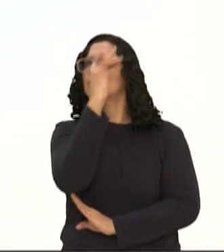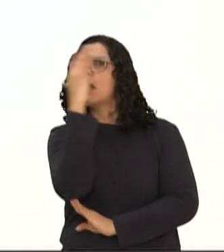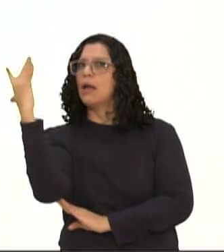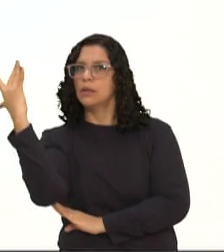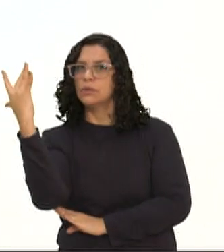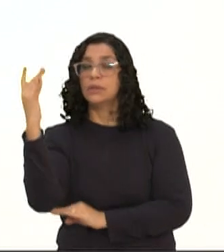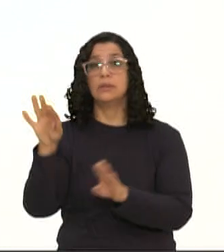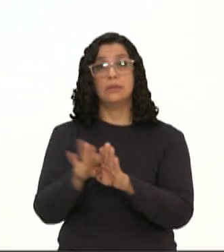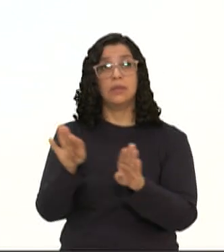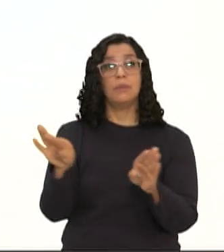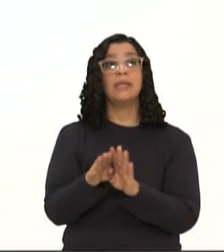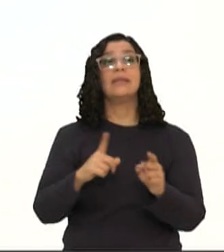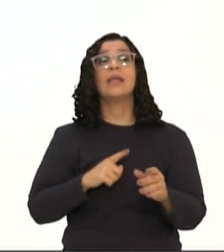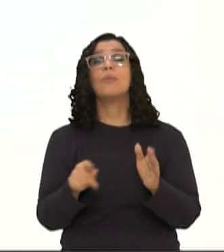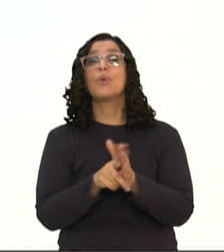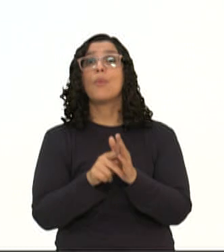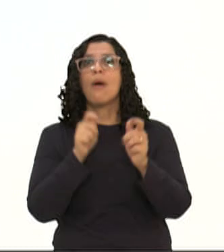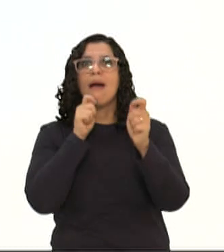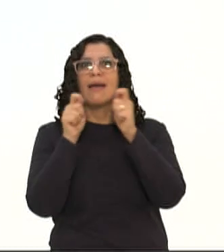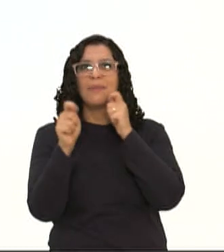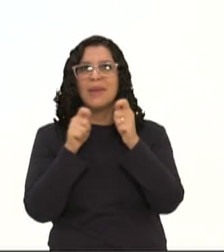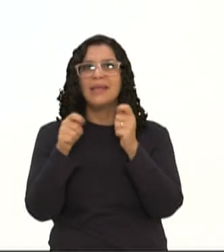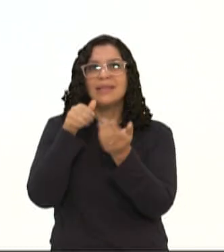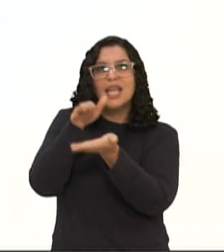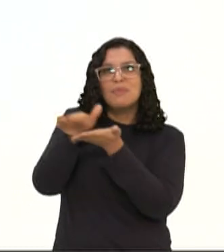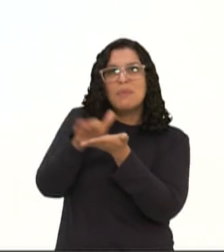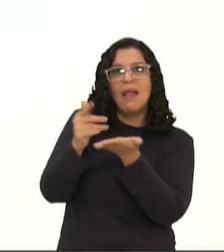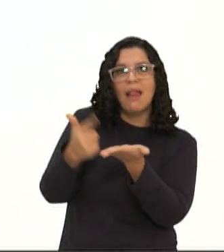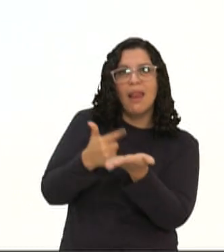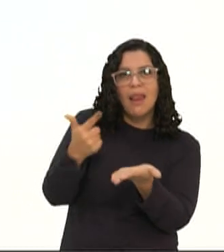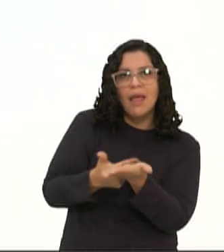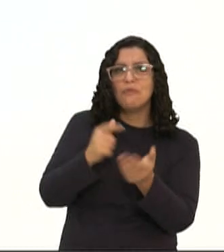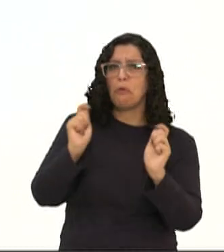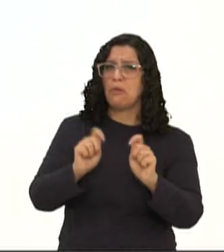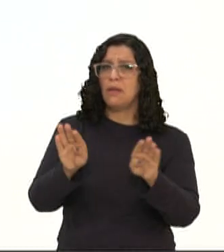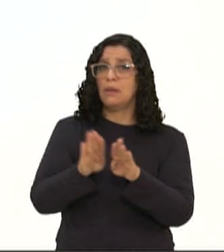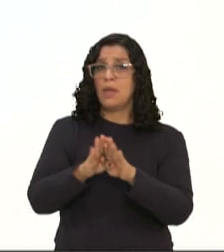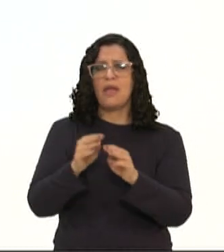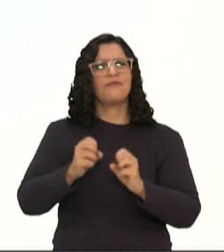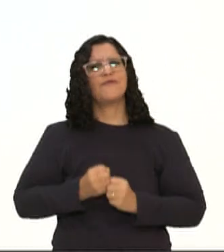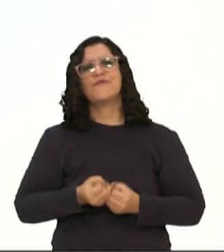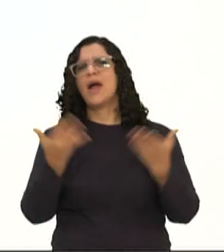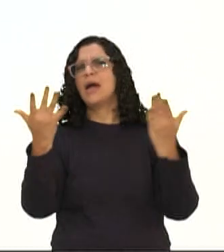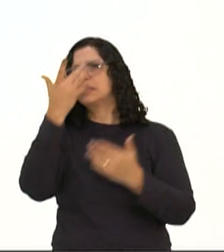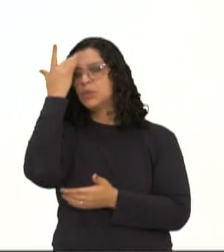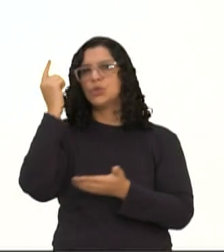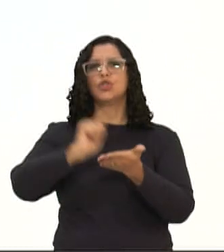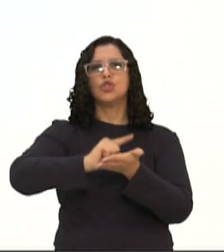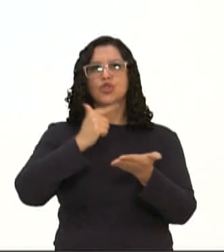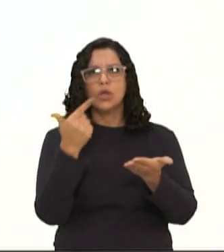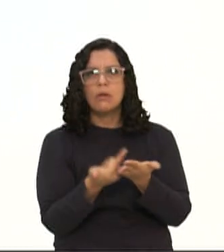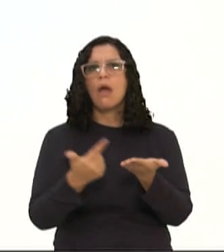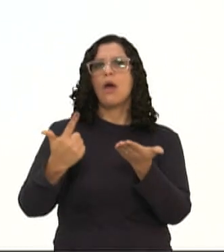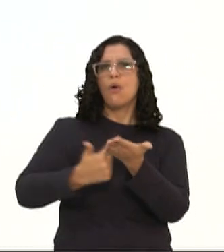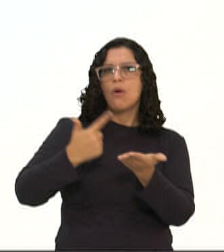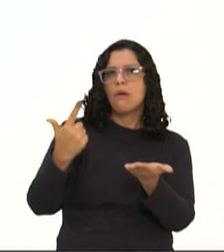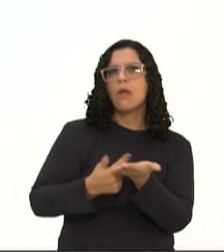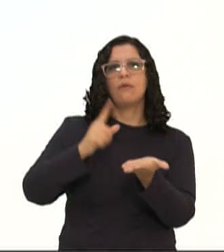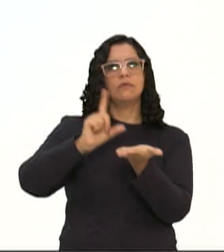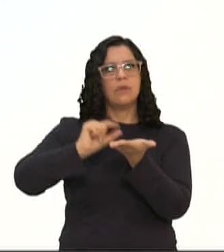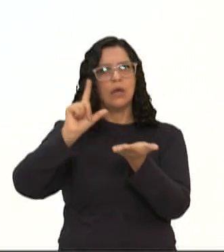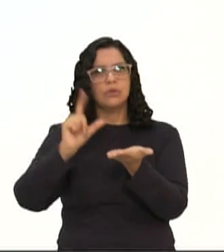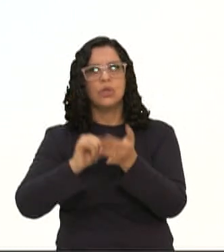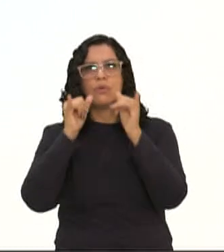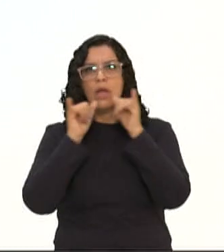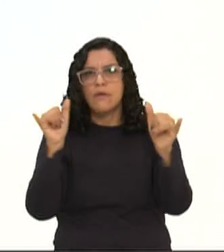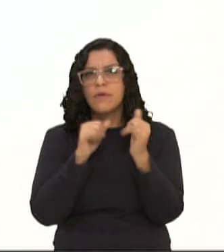a imprensa de Gutenberg. Agora ficou barato imprimir livros, então várias pessoas podiam produzir jornais, livros, artigos, notícias,